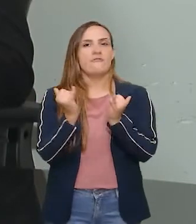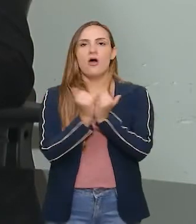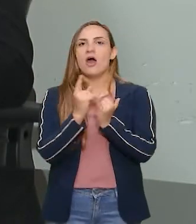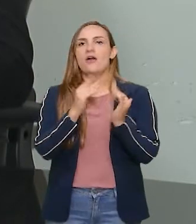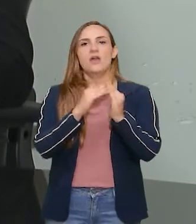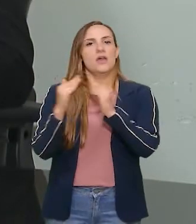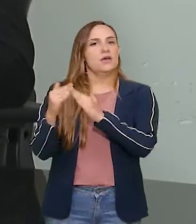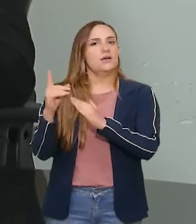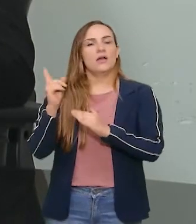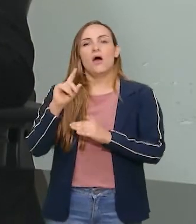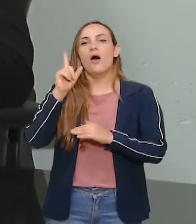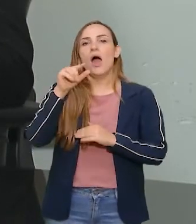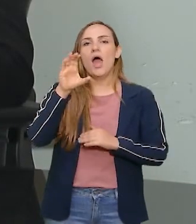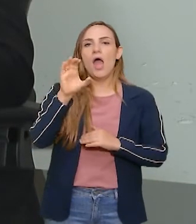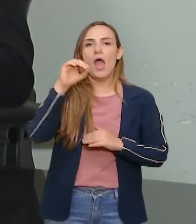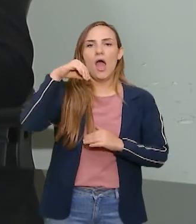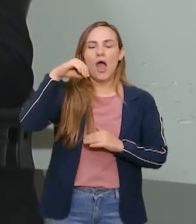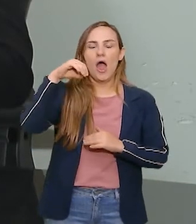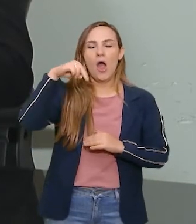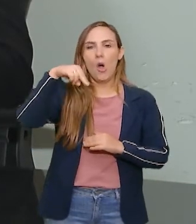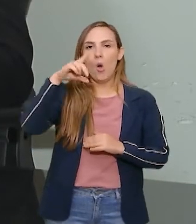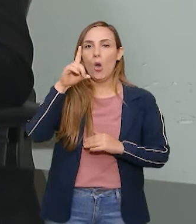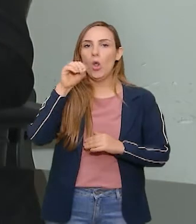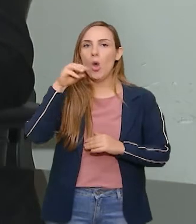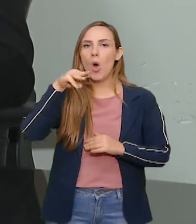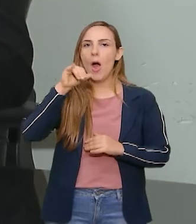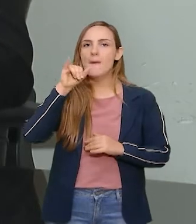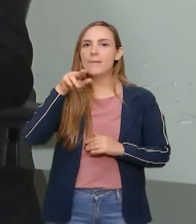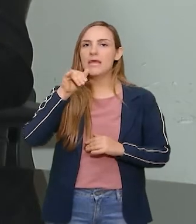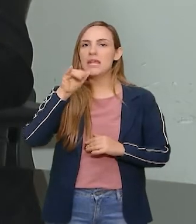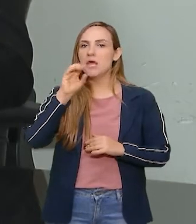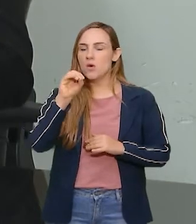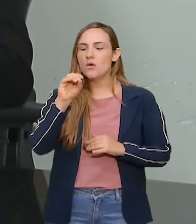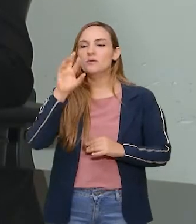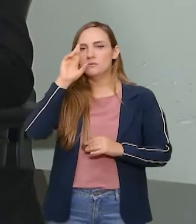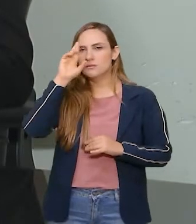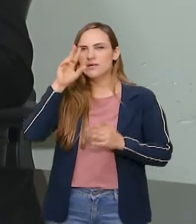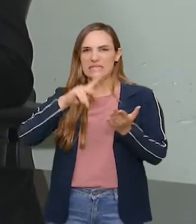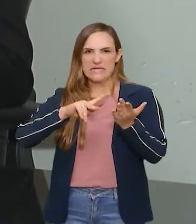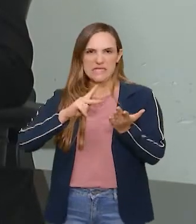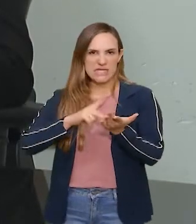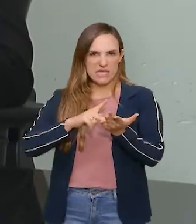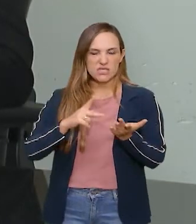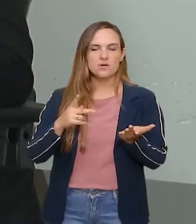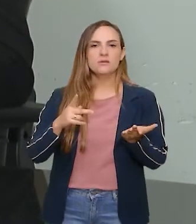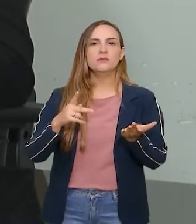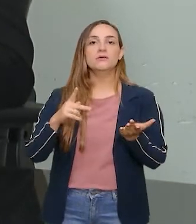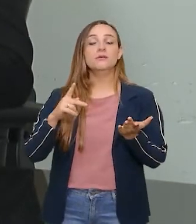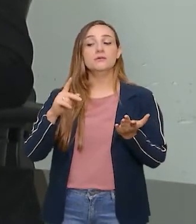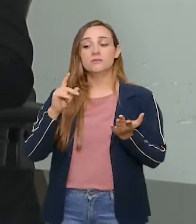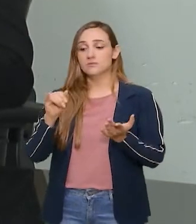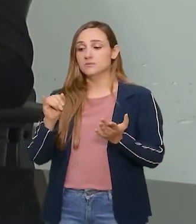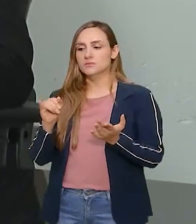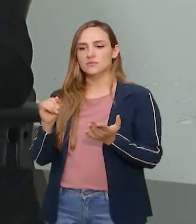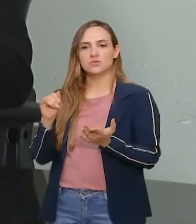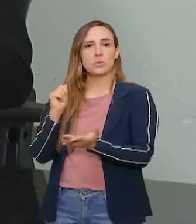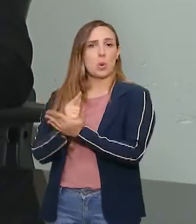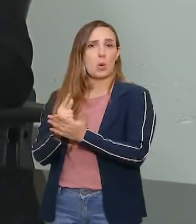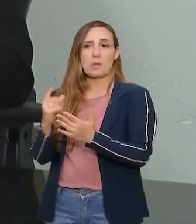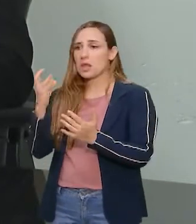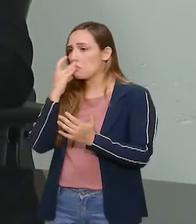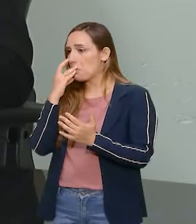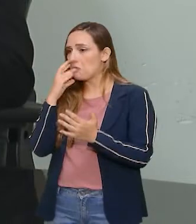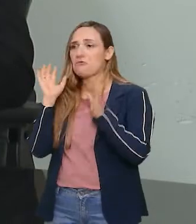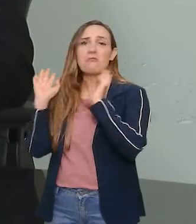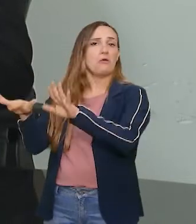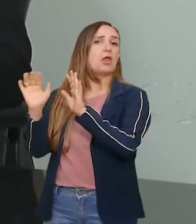mais força, não parece ser uma fofoca de vizinhos, foi o condomínio que levou a questão. Então é muito importante para aqueles que compram